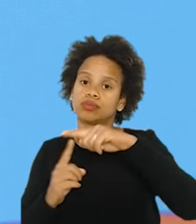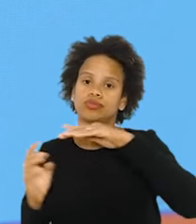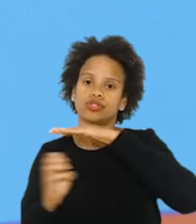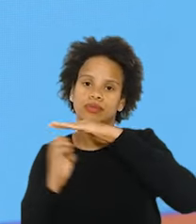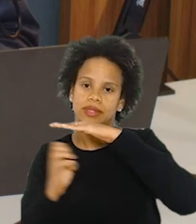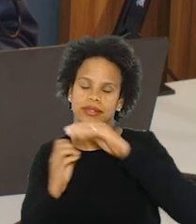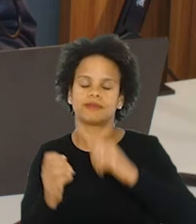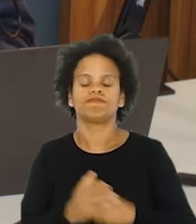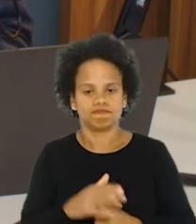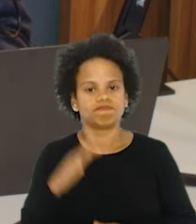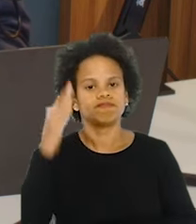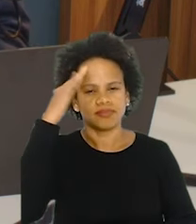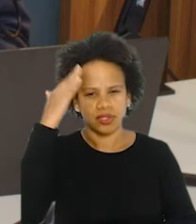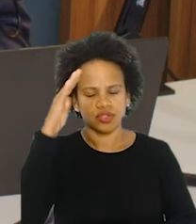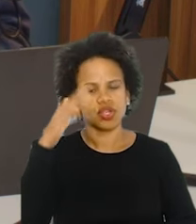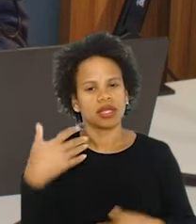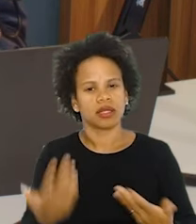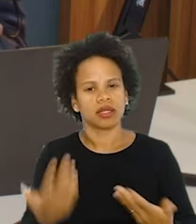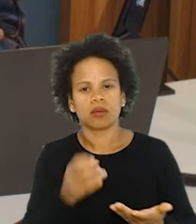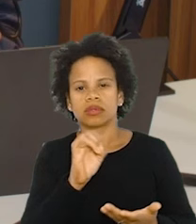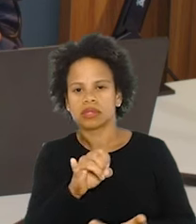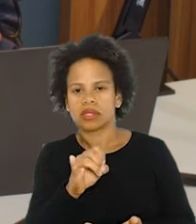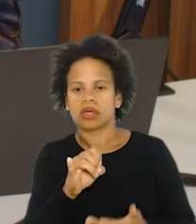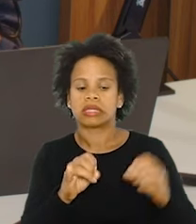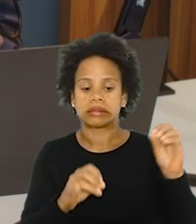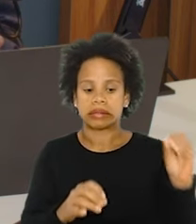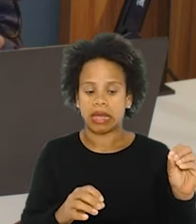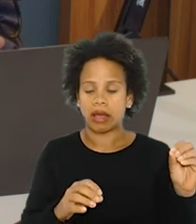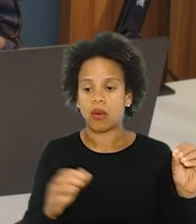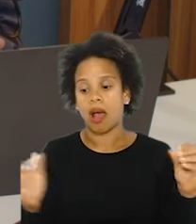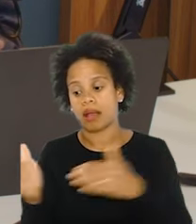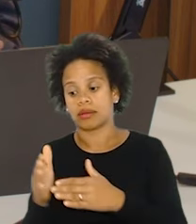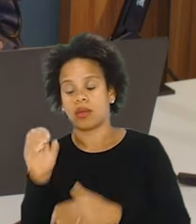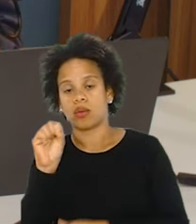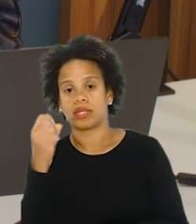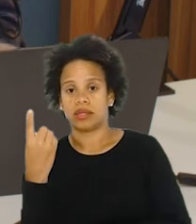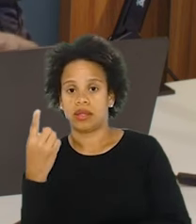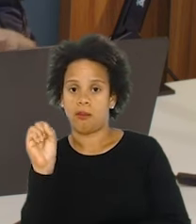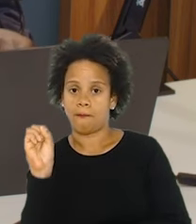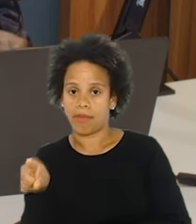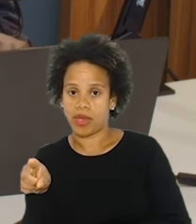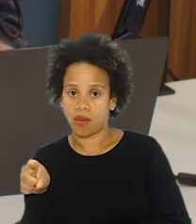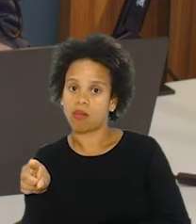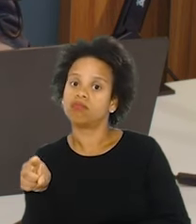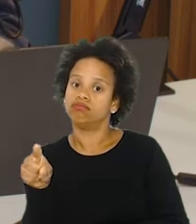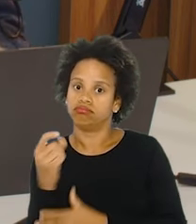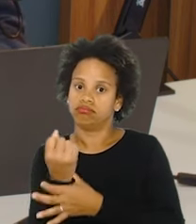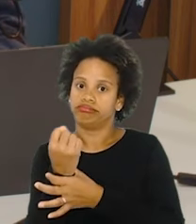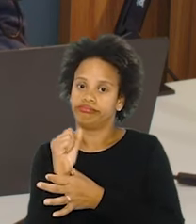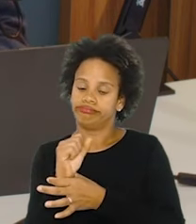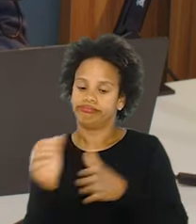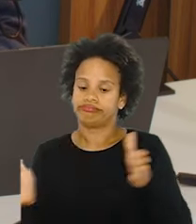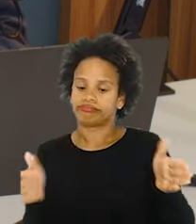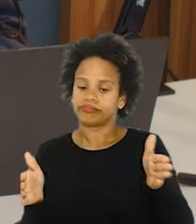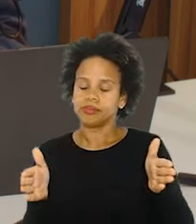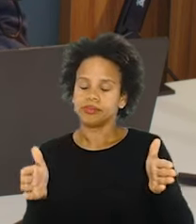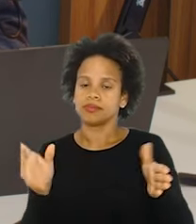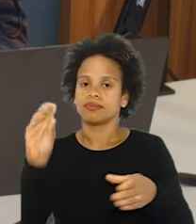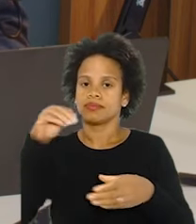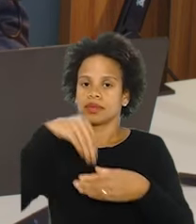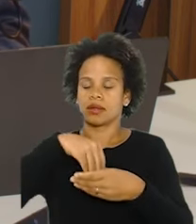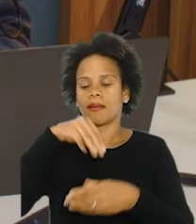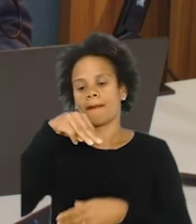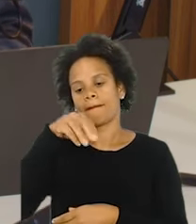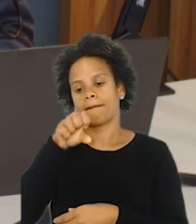compreendi Então nesse caso nós vamos de faturamento zero a 81.000 está garantido dentro do né do